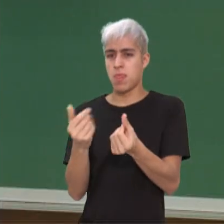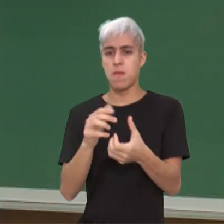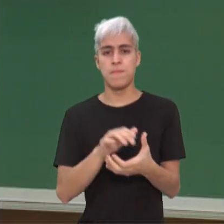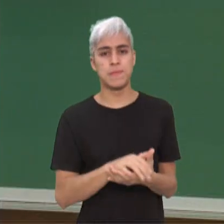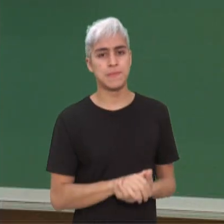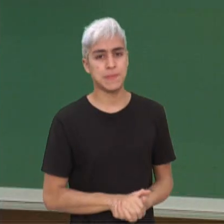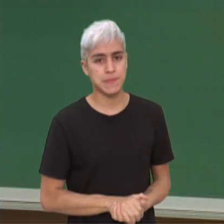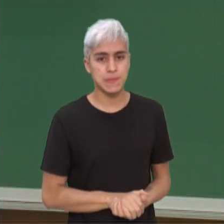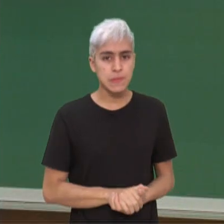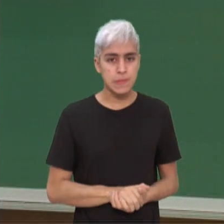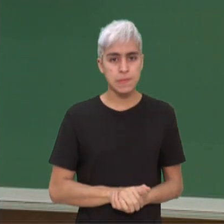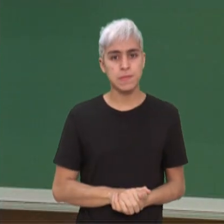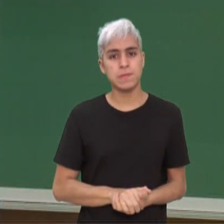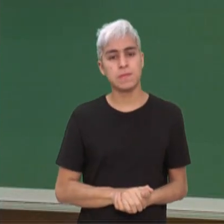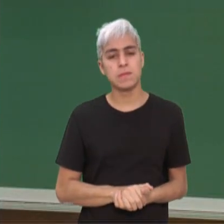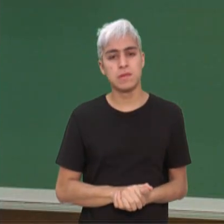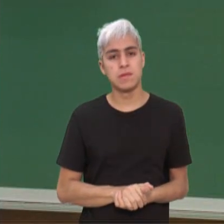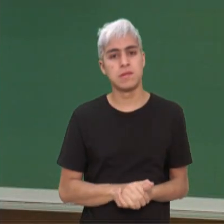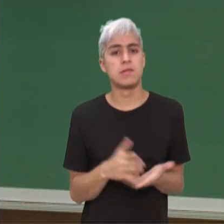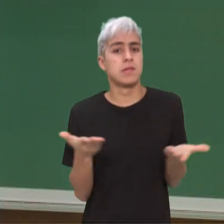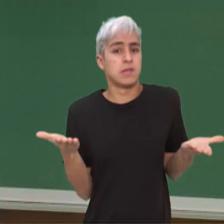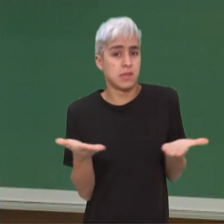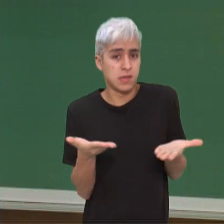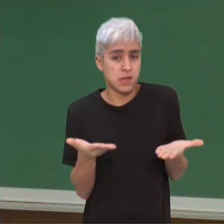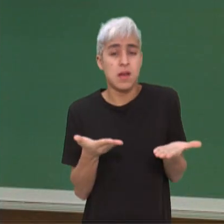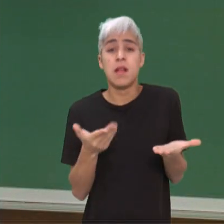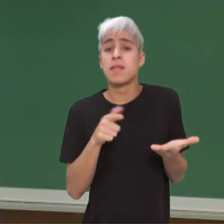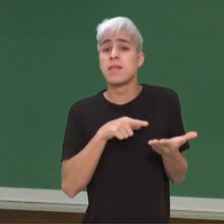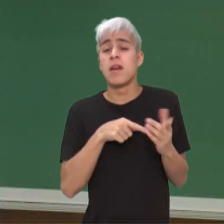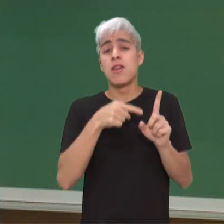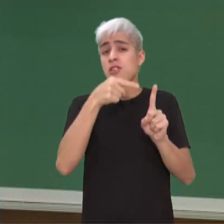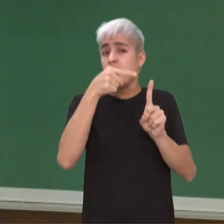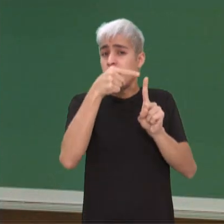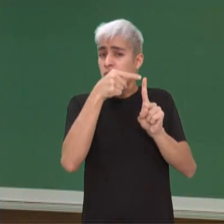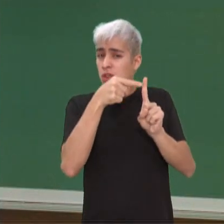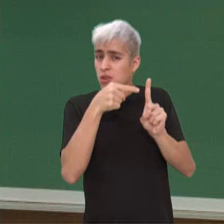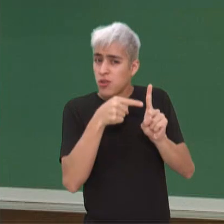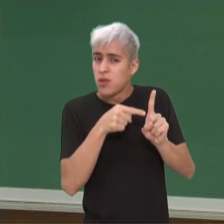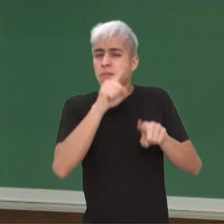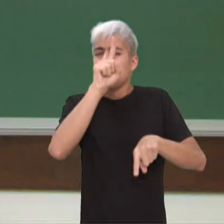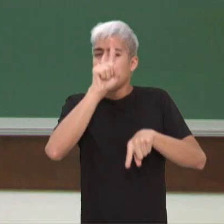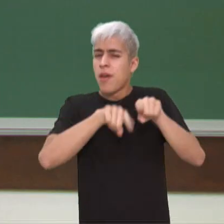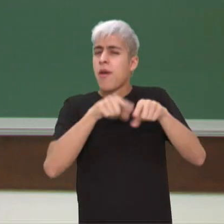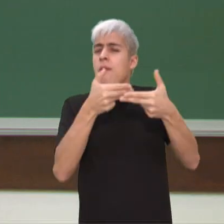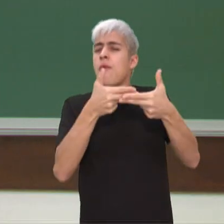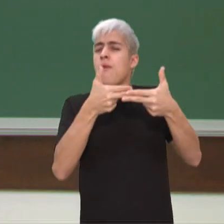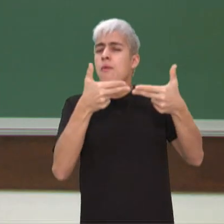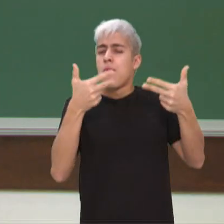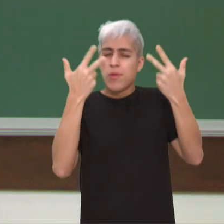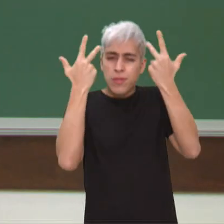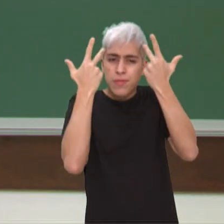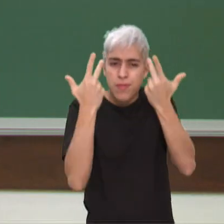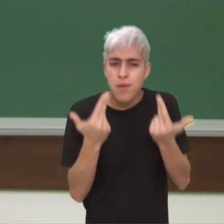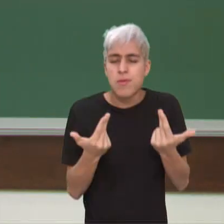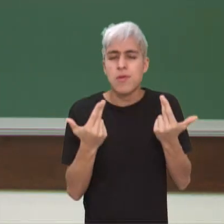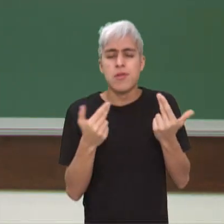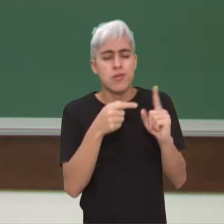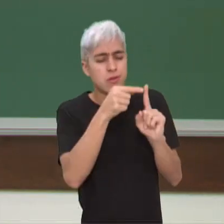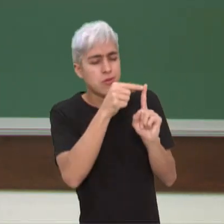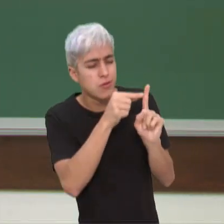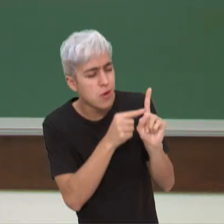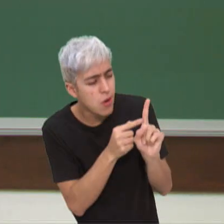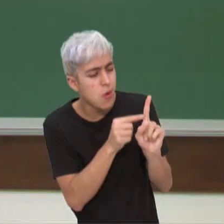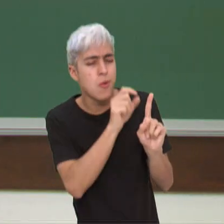Aí nós temos os tipos desses recursos naturais. Quais são os